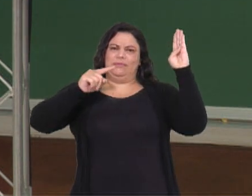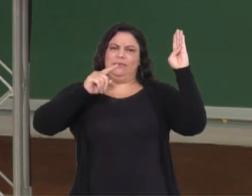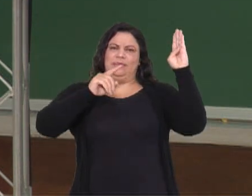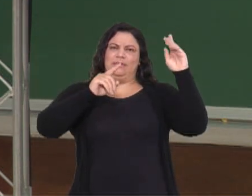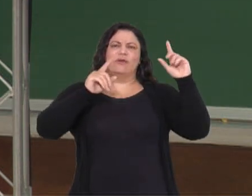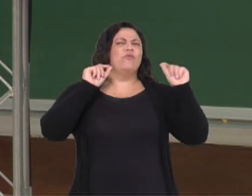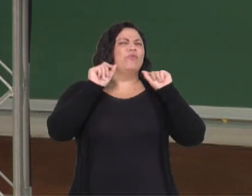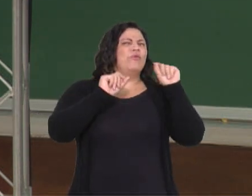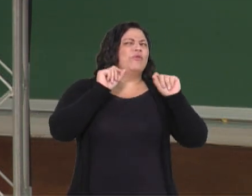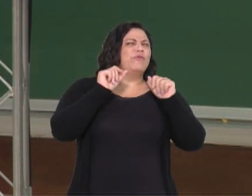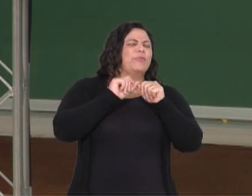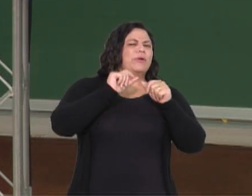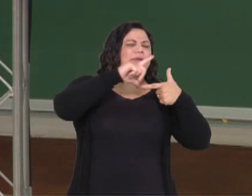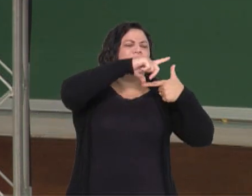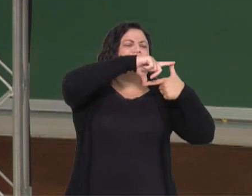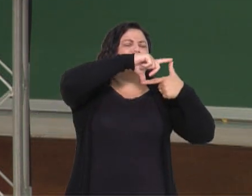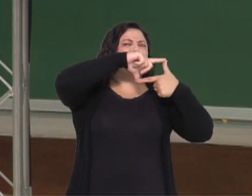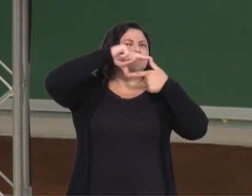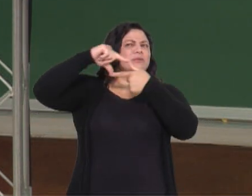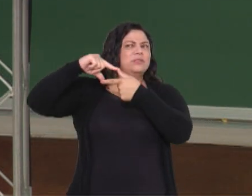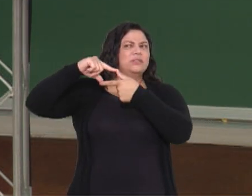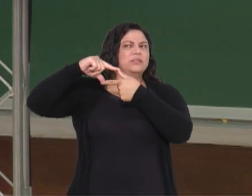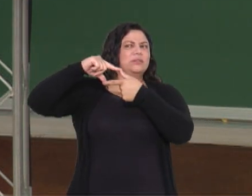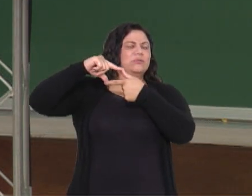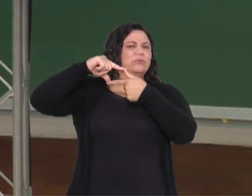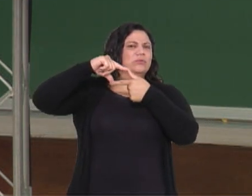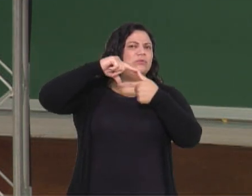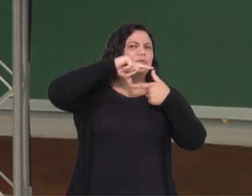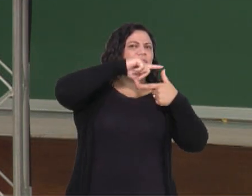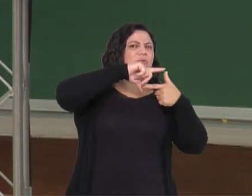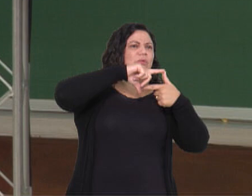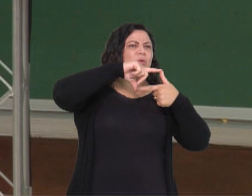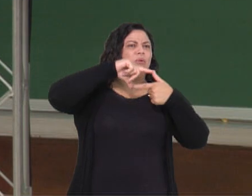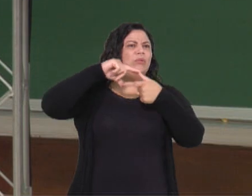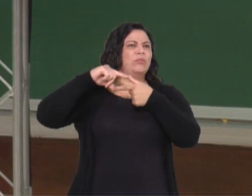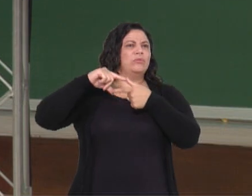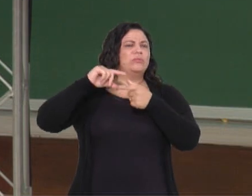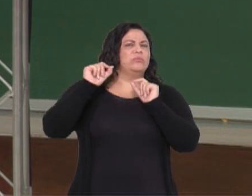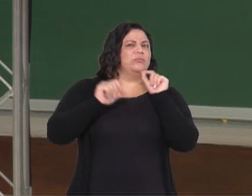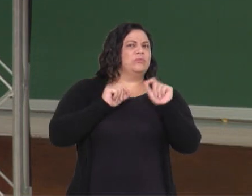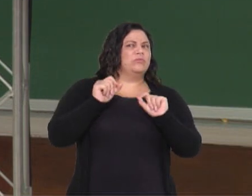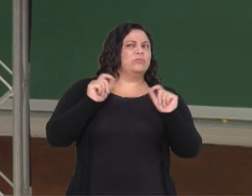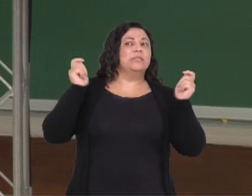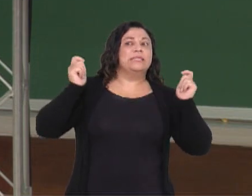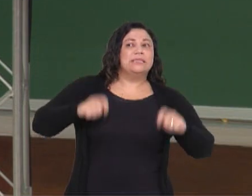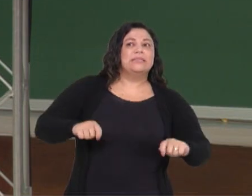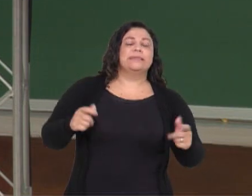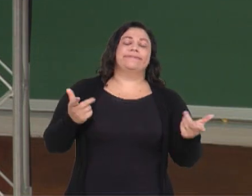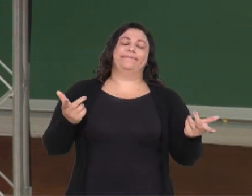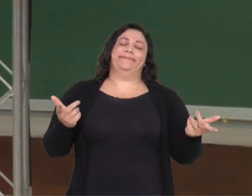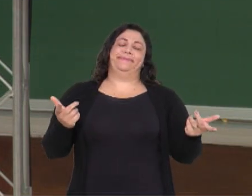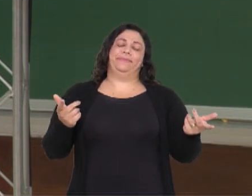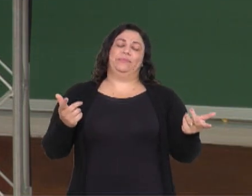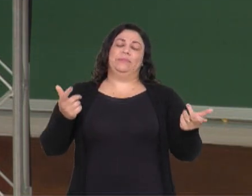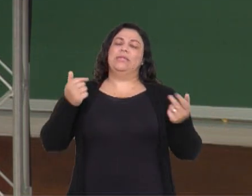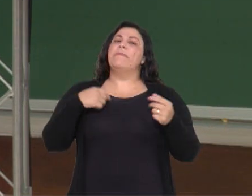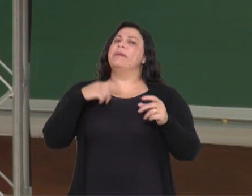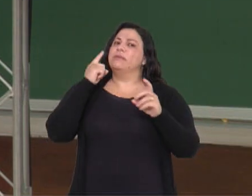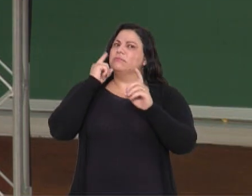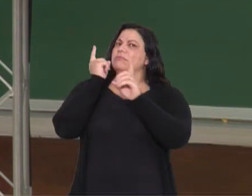Vai, professor. Você está me falando que você chegou nessa fórmula a partir do Pitágoras? Foi. Não fui eu que cheguei, tá? Mas foi